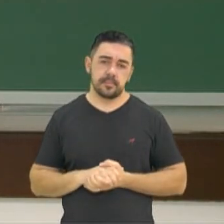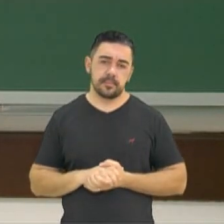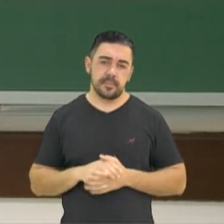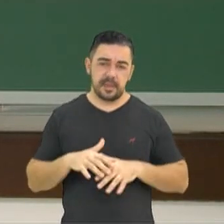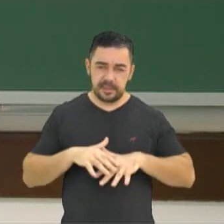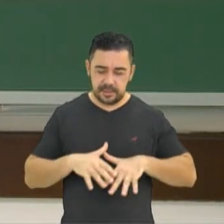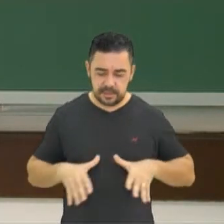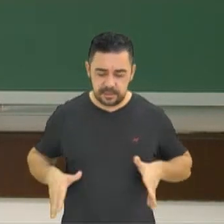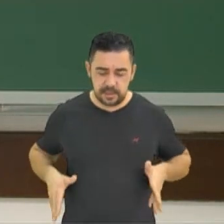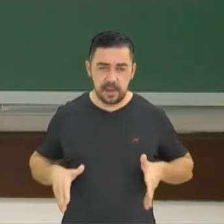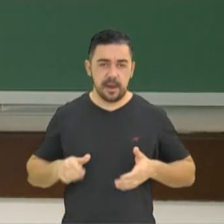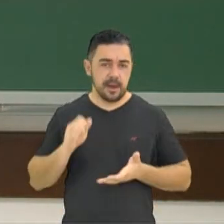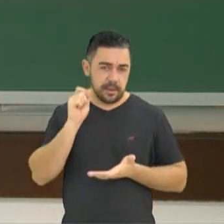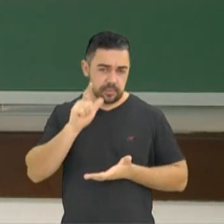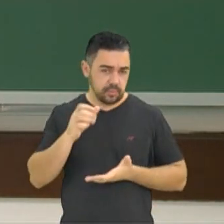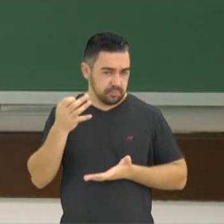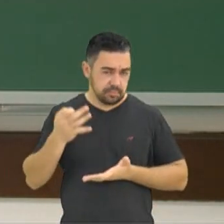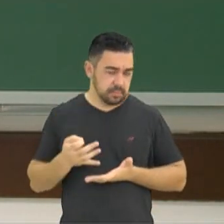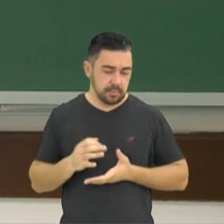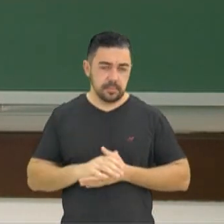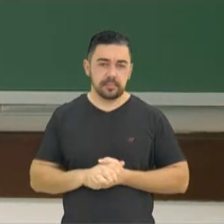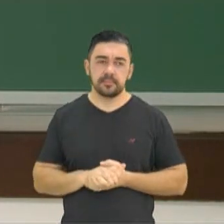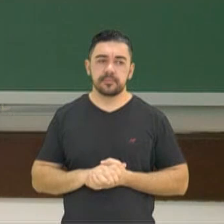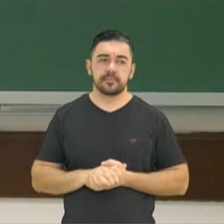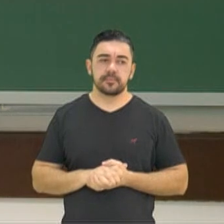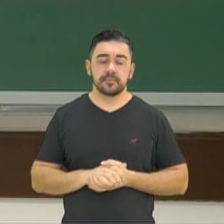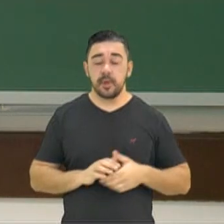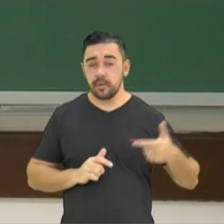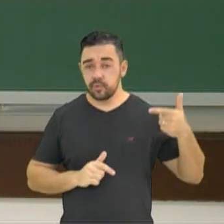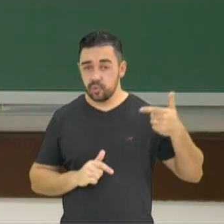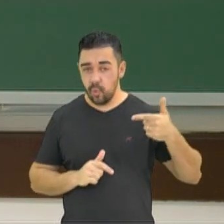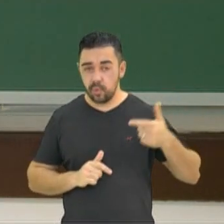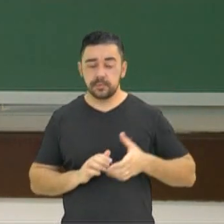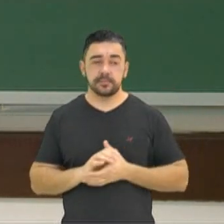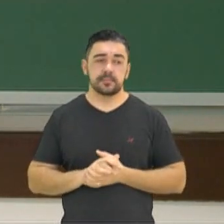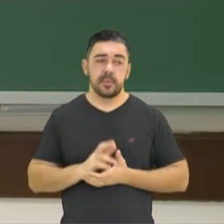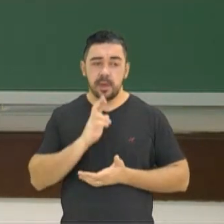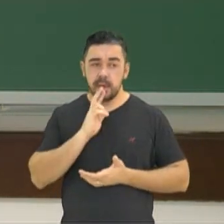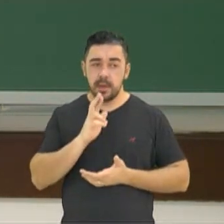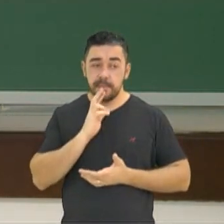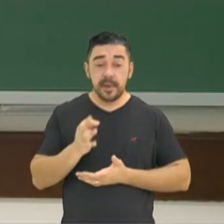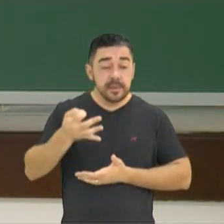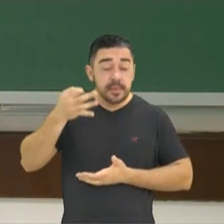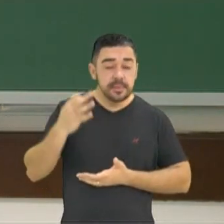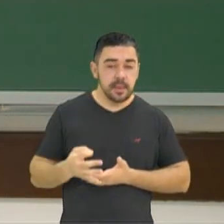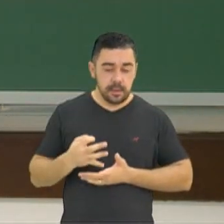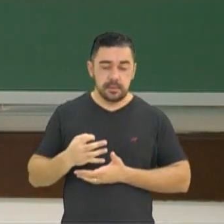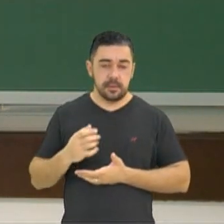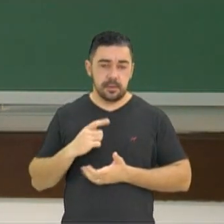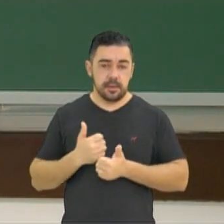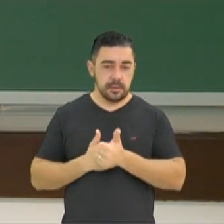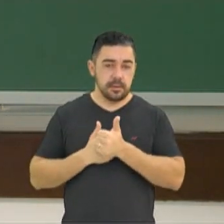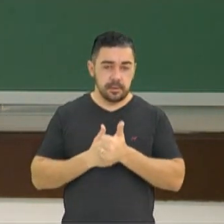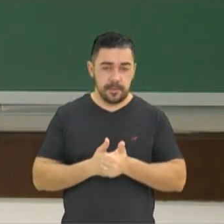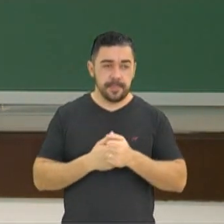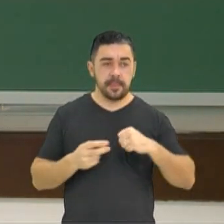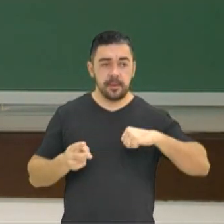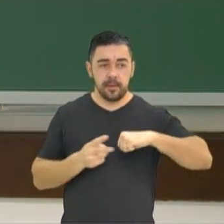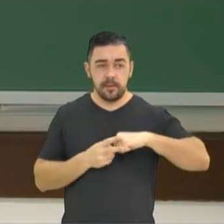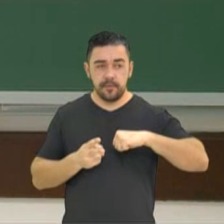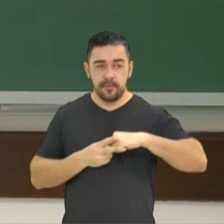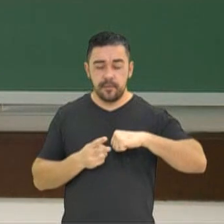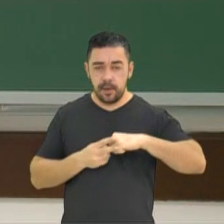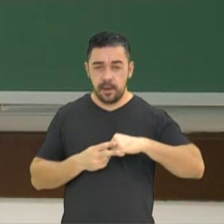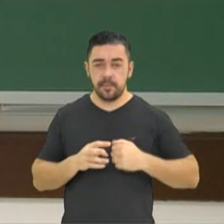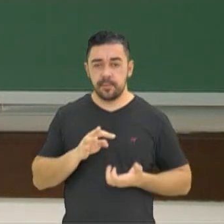uma saia azul. Tá tudo certinho. Na número 2, então, a alternativa correta de acordo com o emprego dos